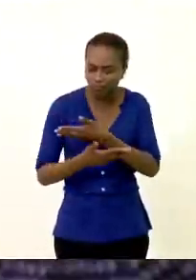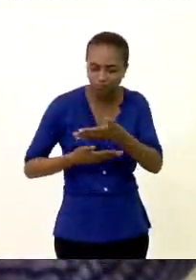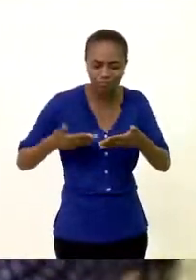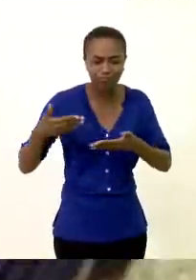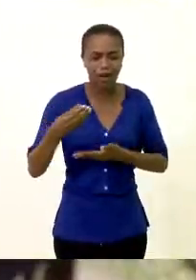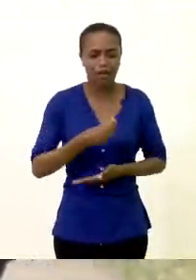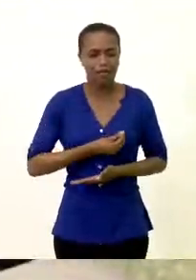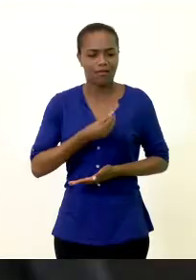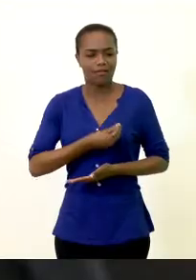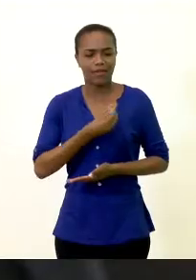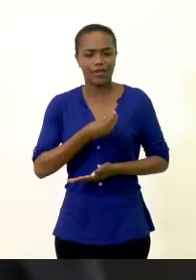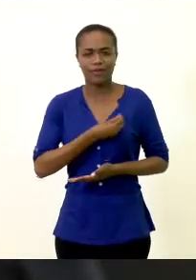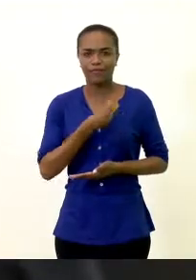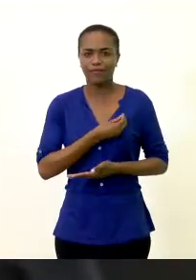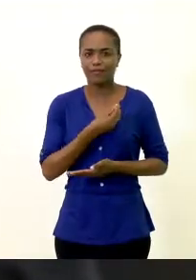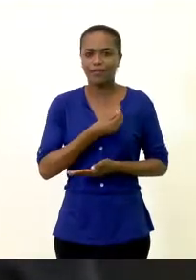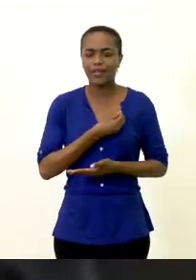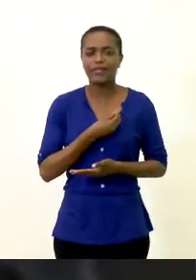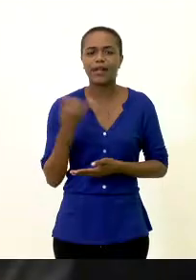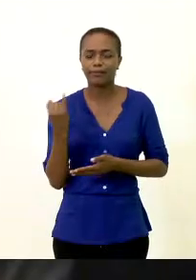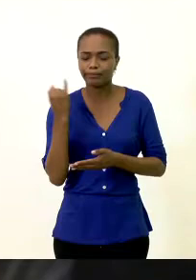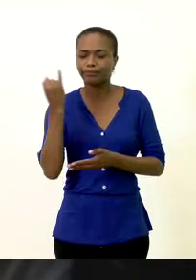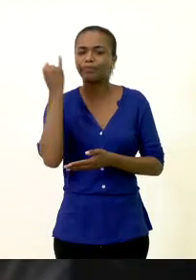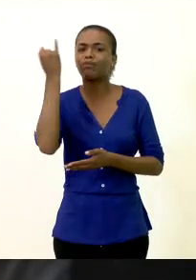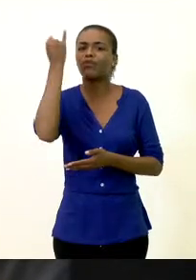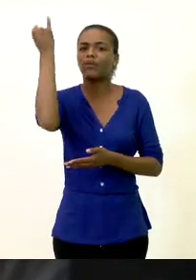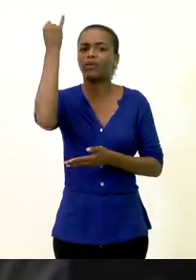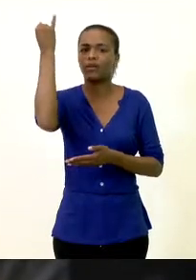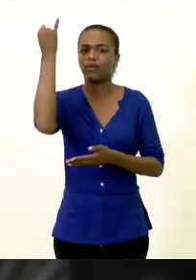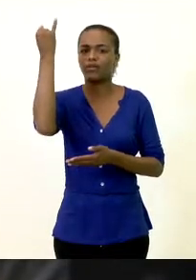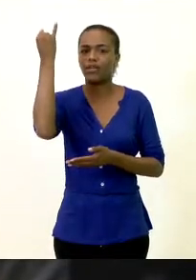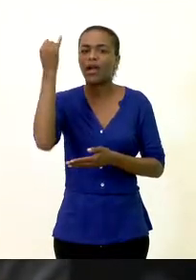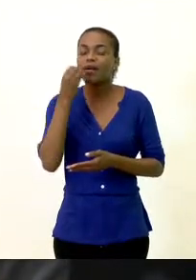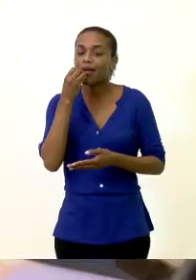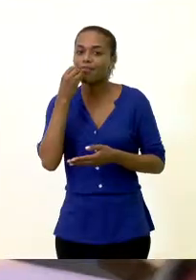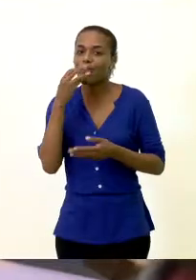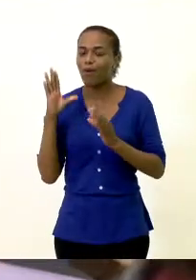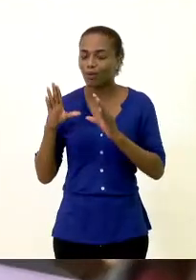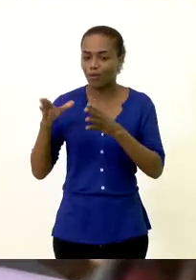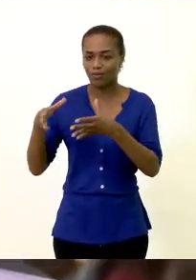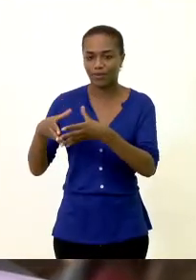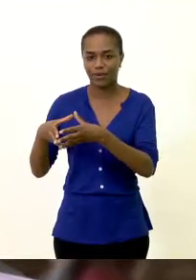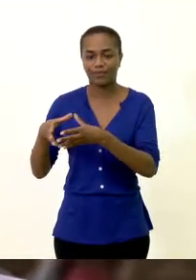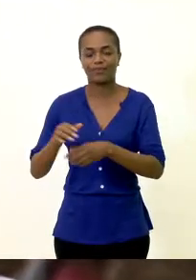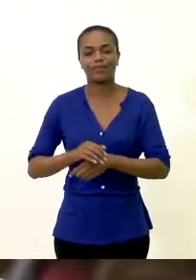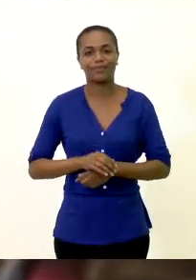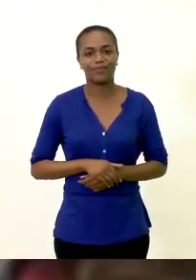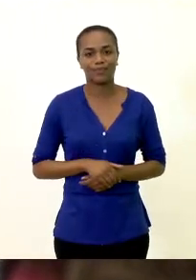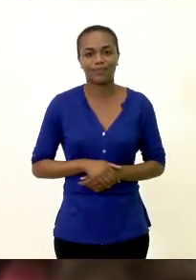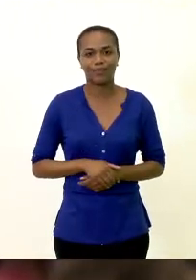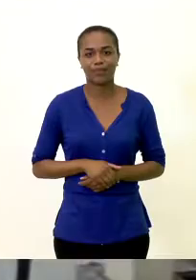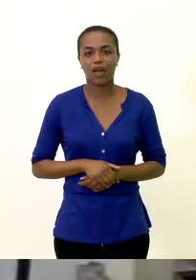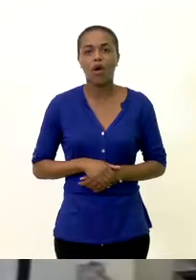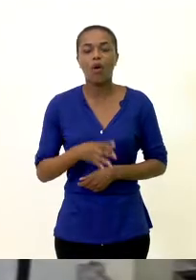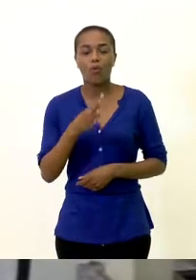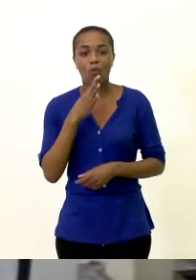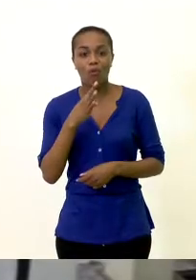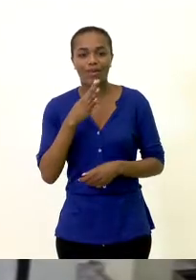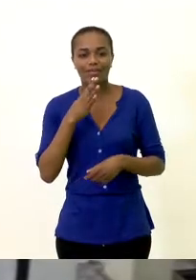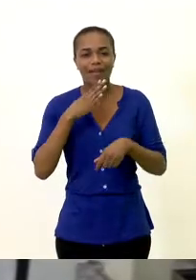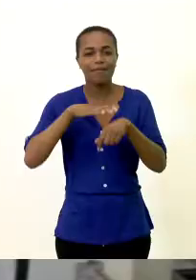e técnicos têm uma vivência acadêmica diversificada e rica, com impactos positivos na